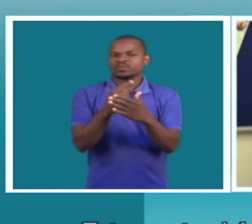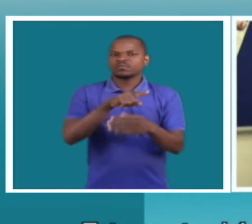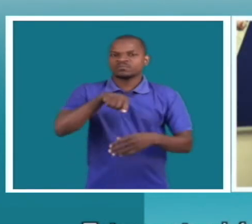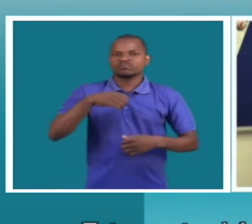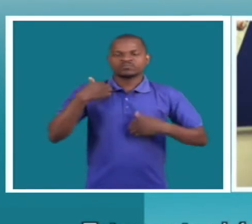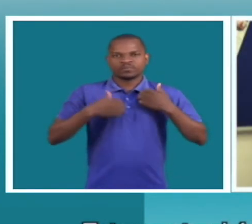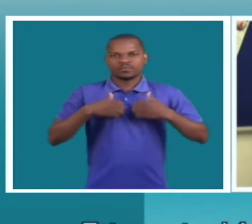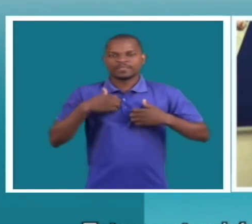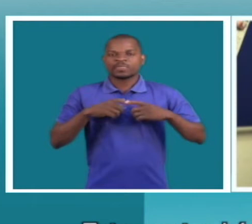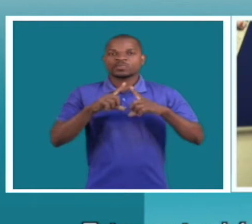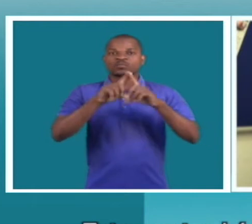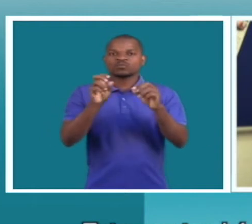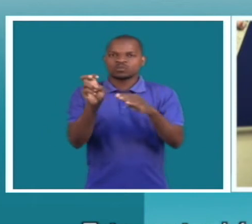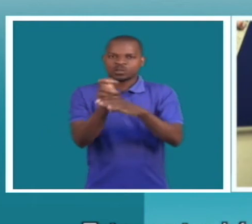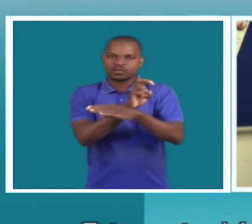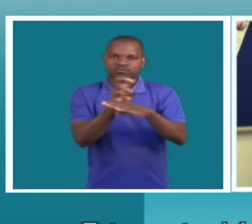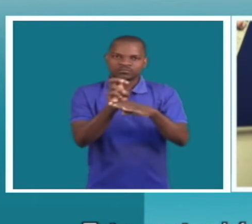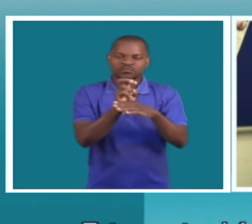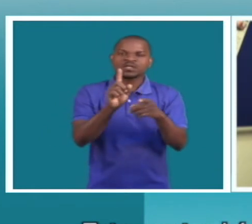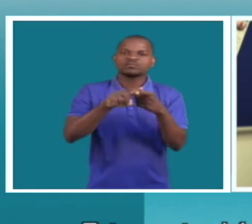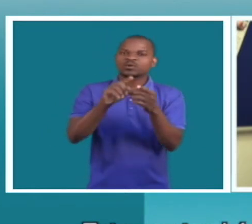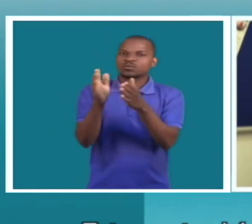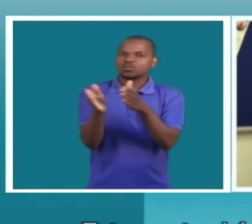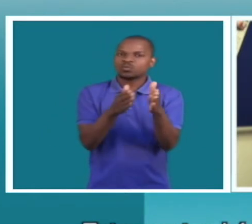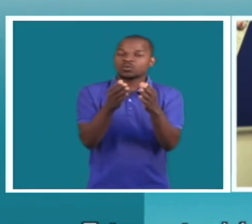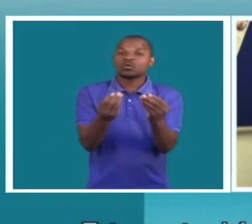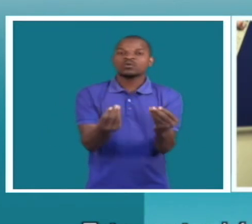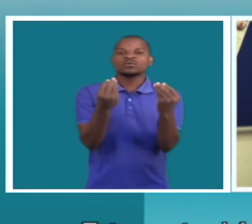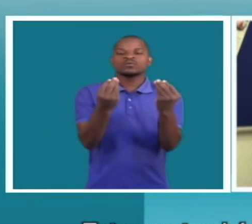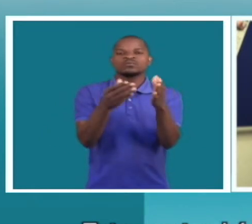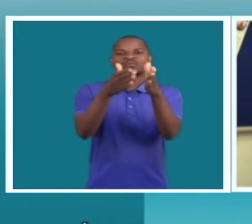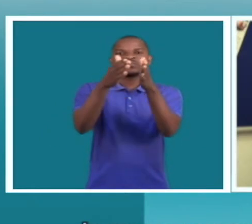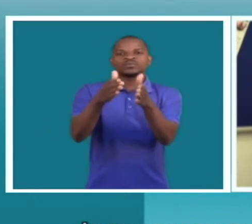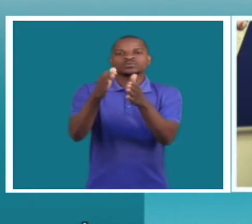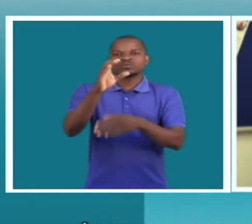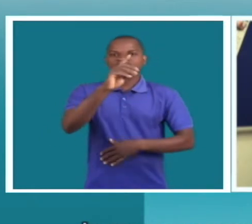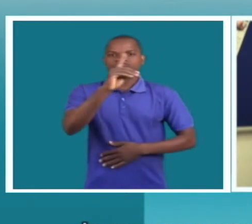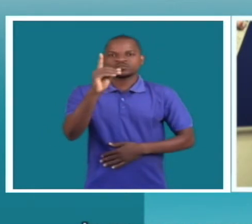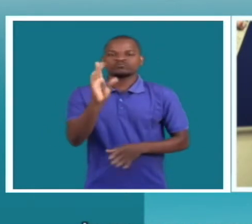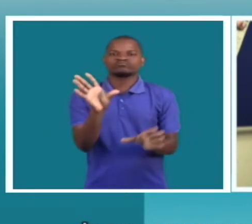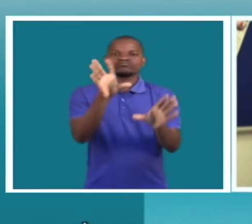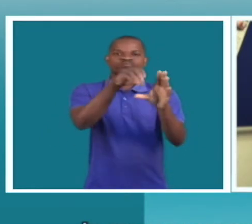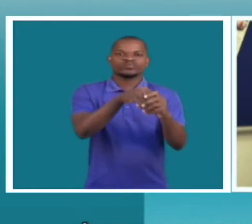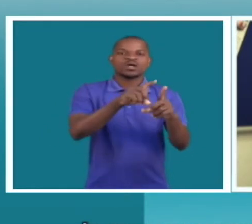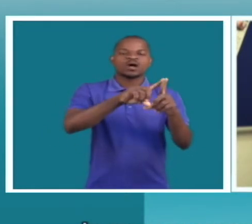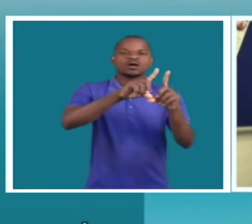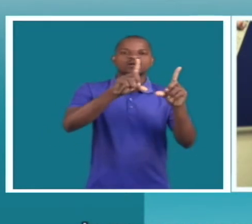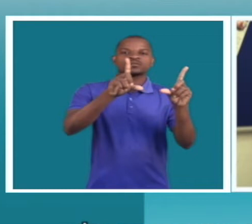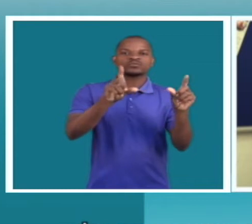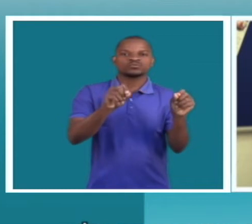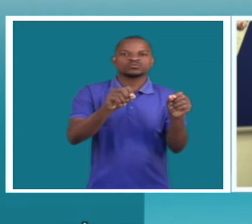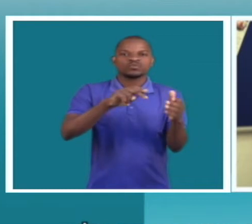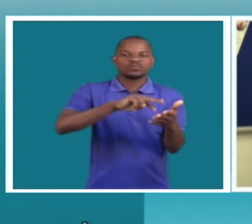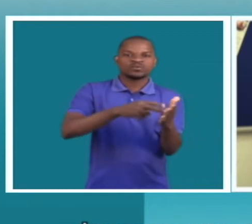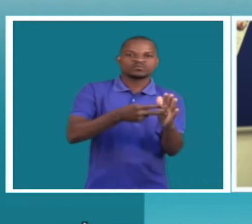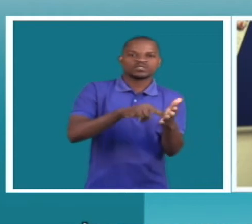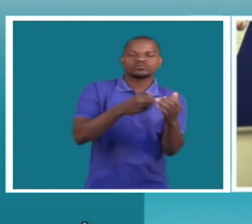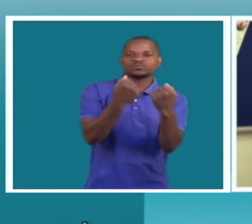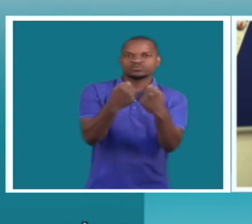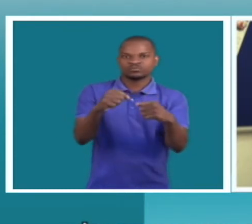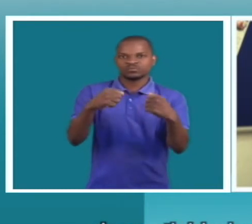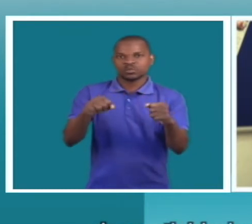Estamos também comprometidos com o acompanhamento sistemático de como é que as pessoas com deficiência são incluídas nos processos de